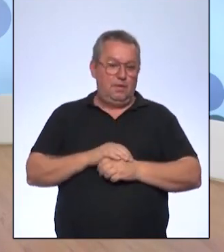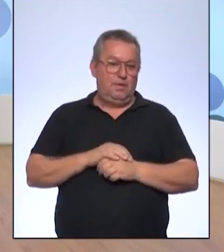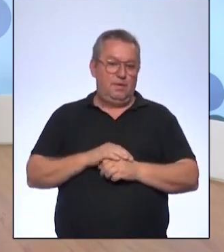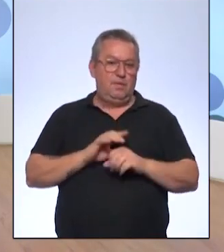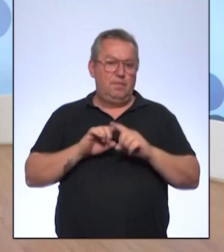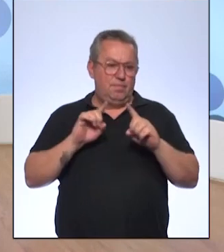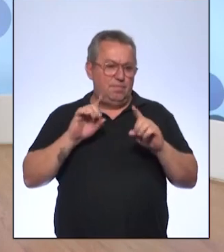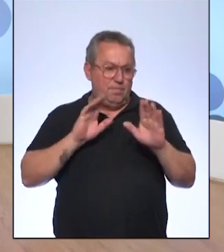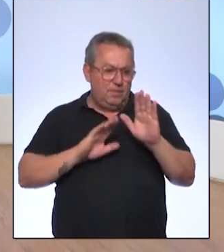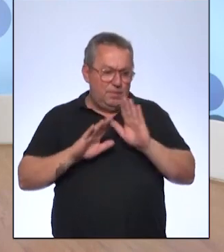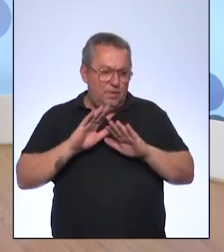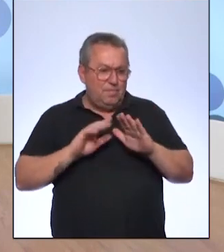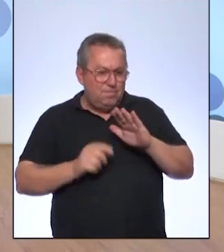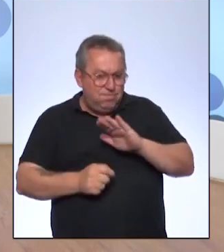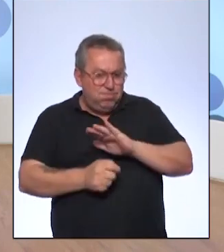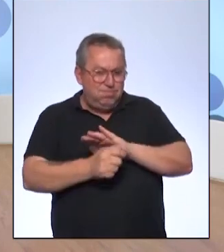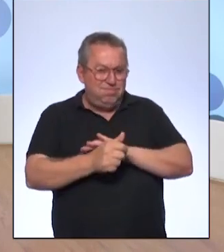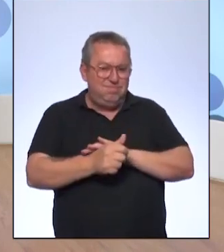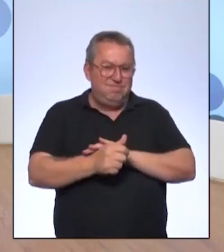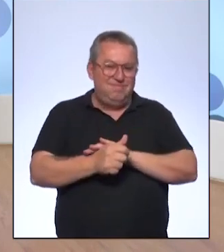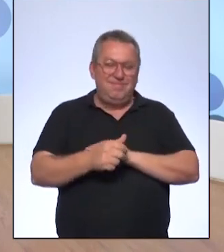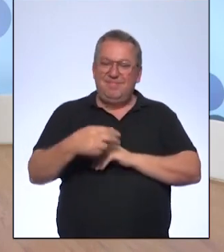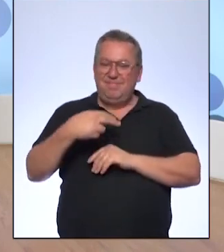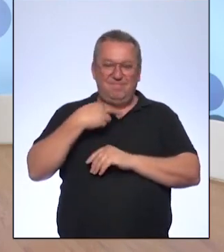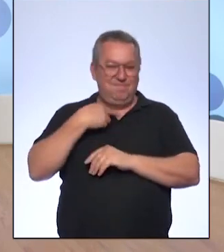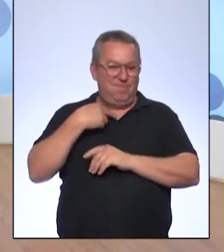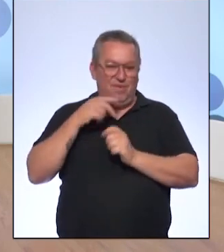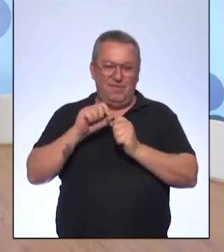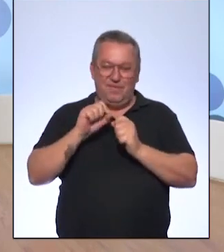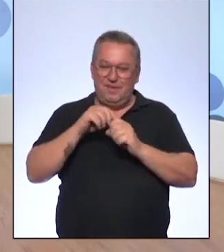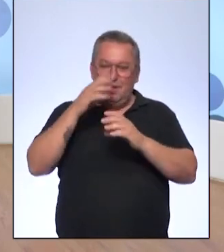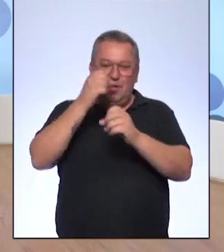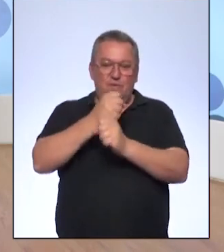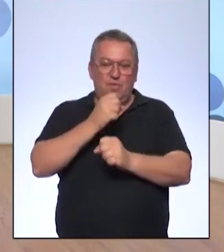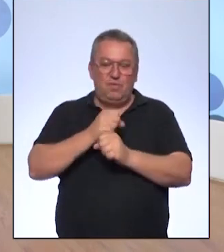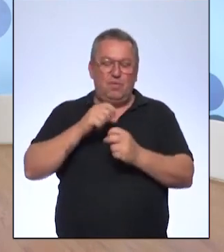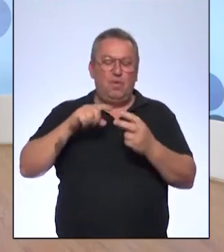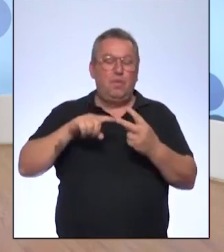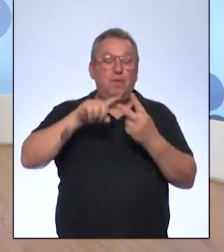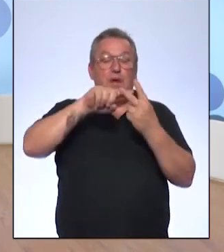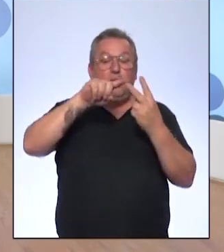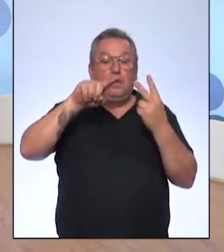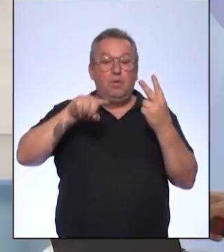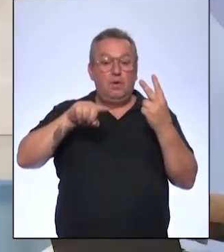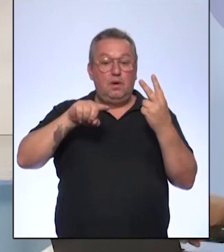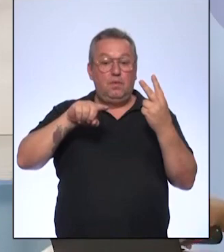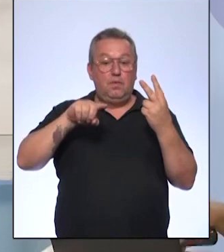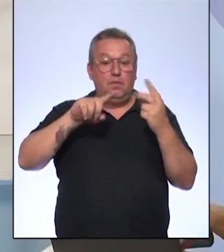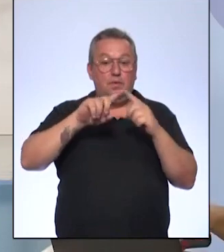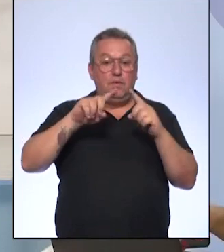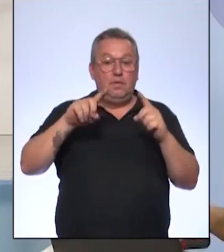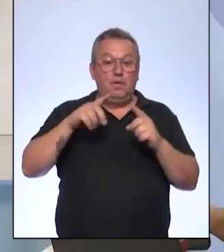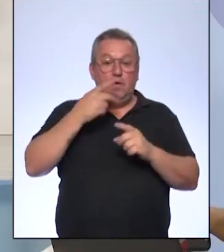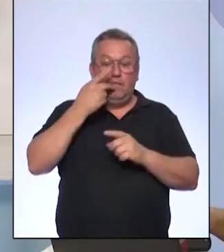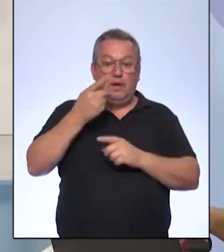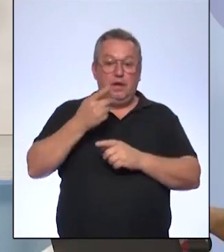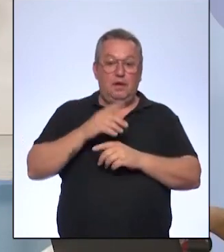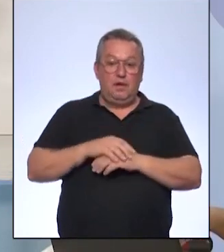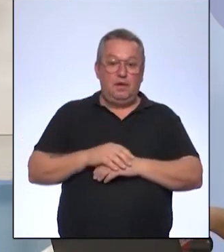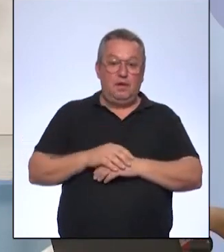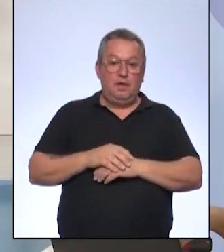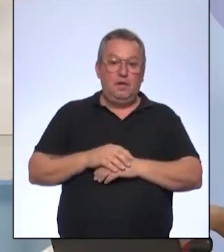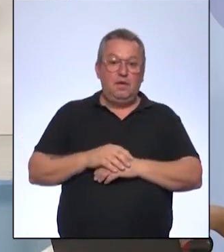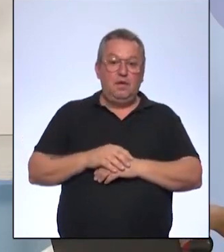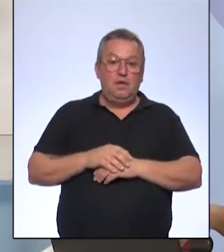Mas essa estrutura aí que não permite que a gente some, né? Exatamente. Então, eu dizer, como o professor